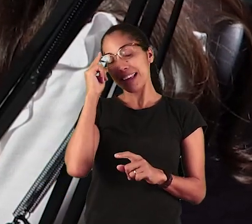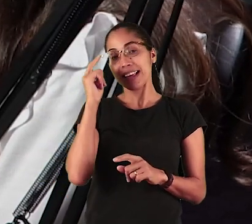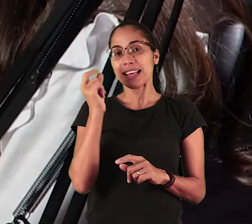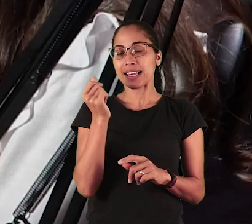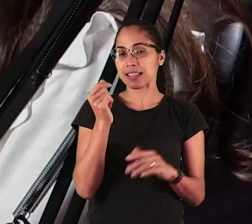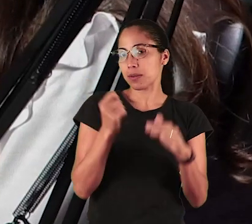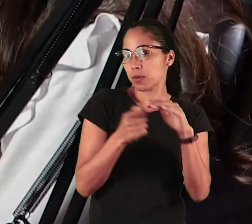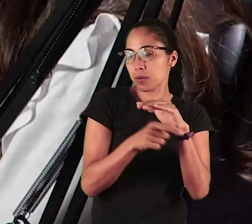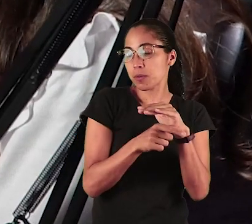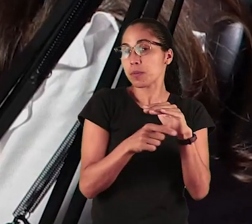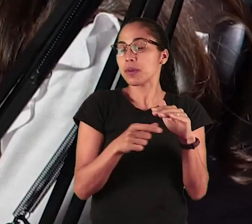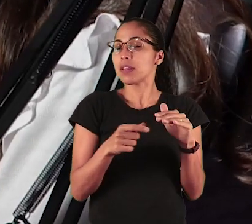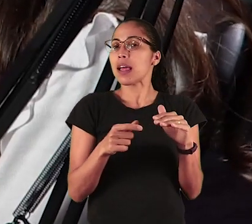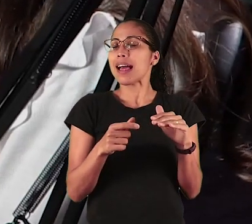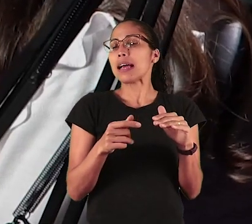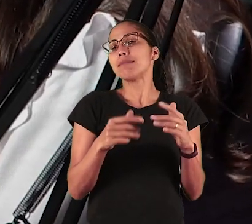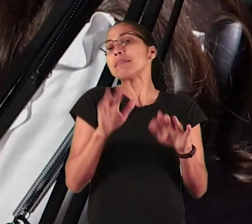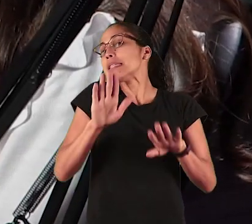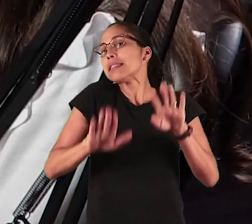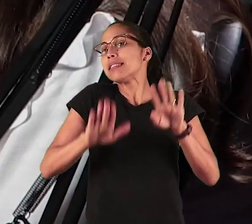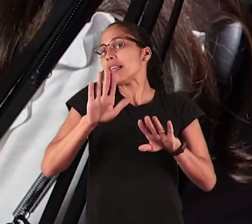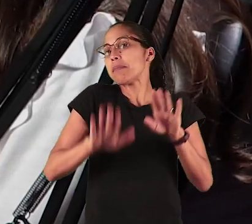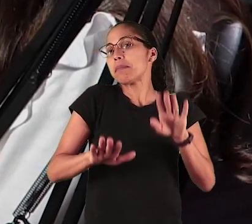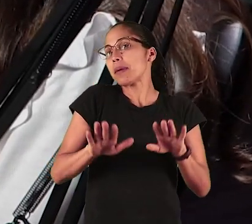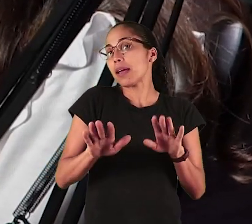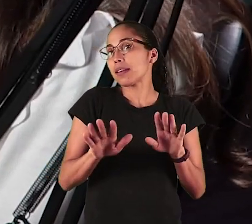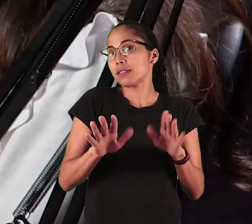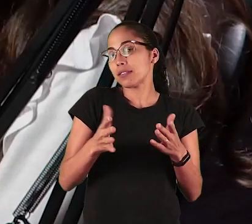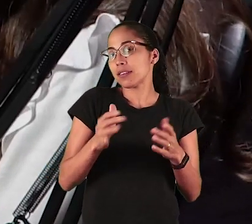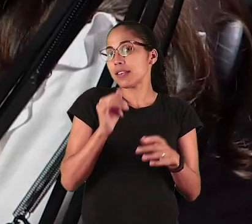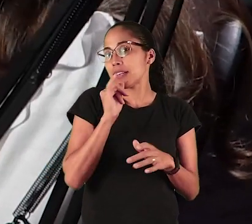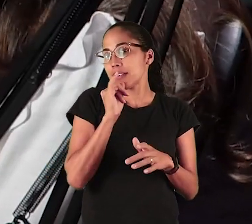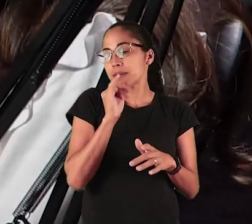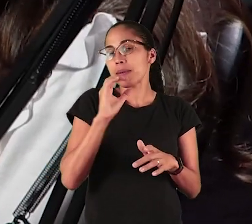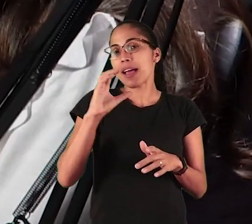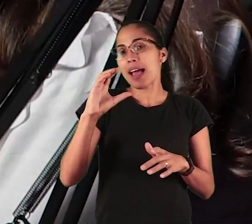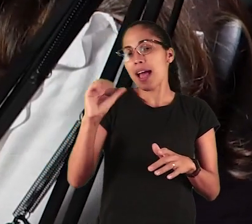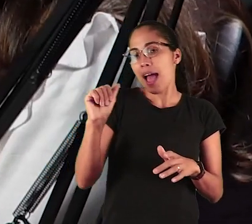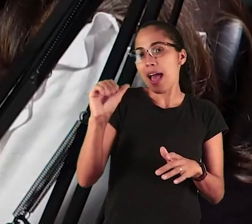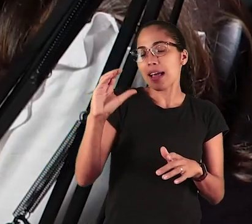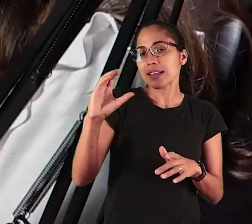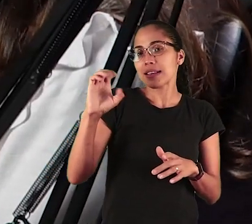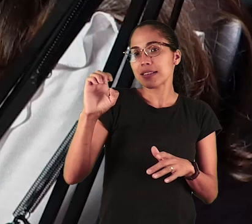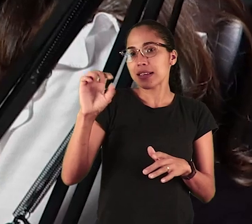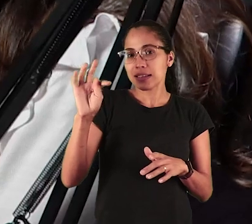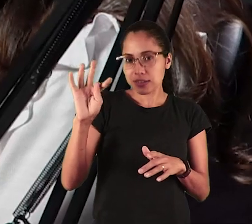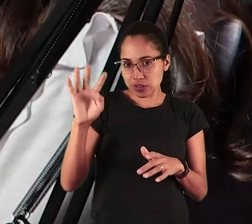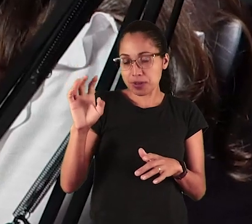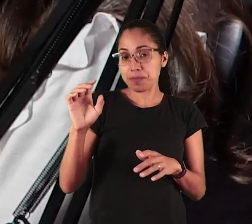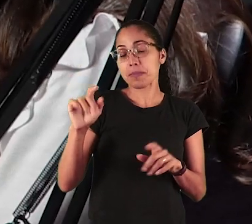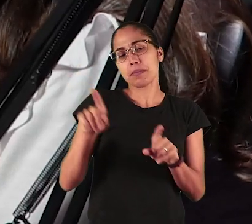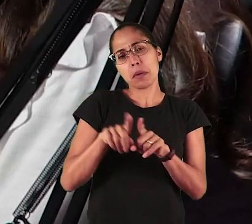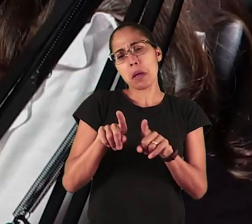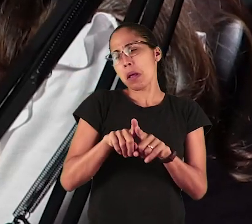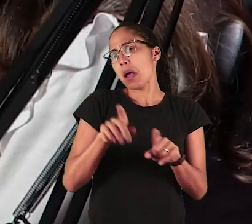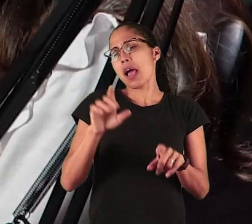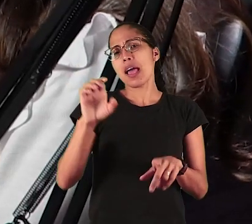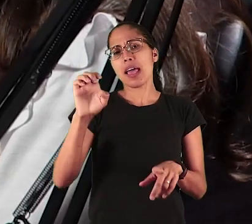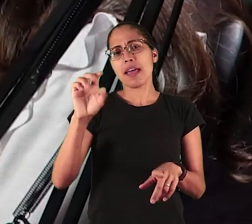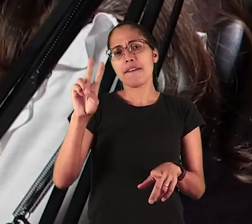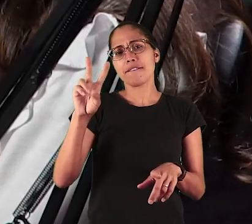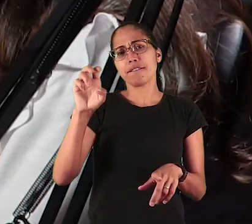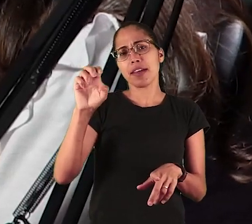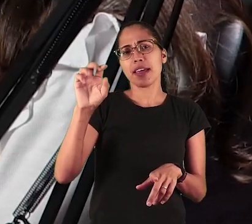era uma coisa que no mercado financeiro dependendo da área que você tá Você tem Times muito pequenos no caso da Ásia no caso de São poucas pessoas